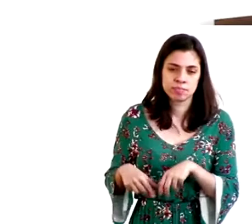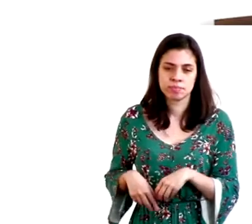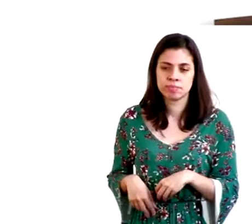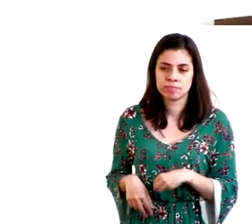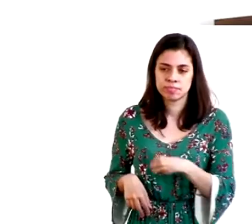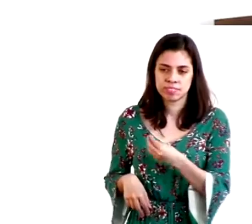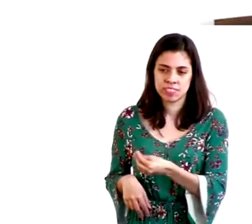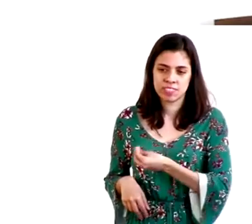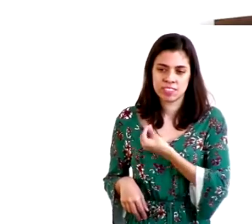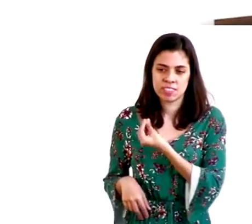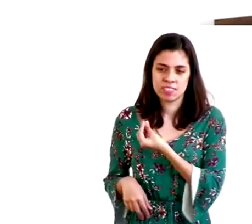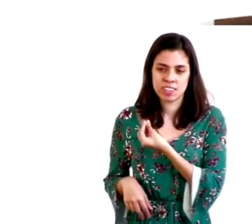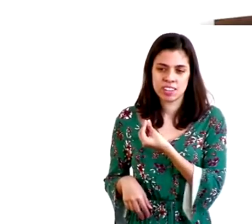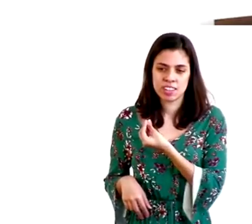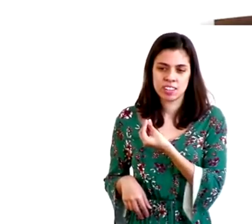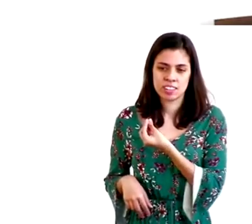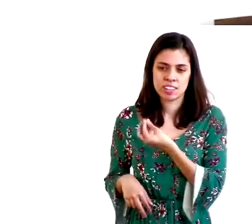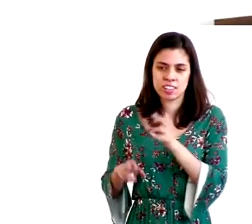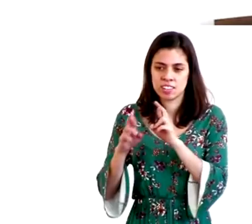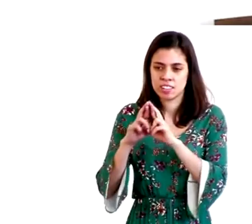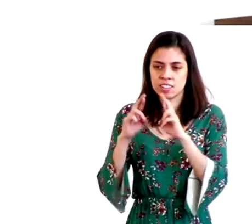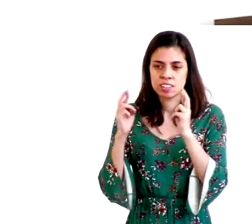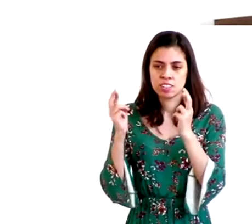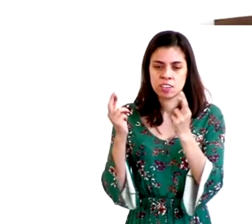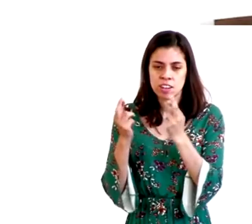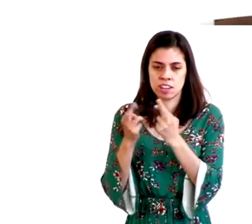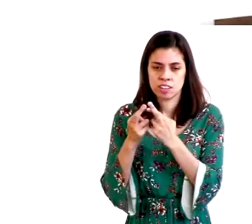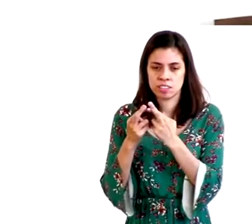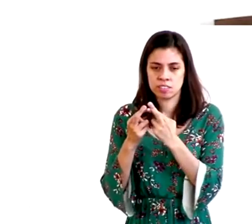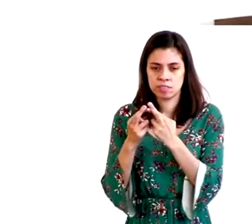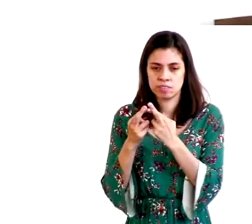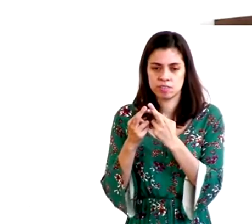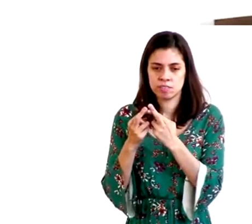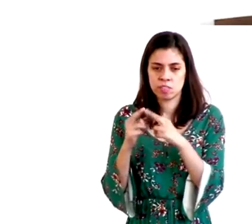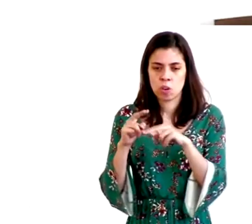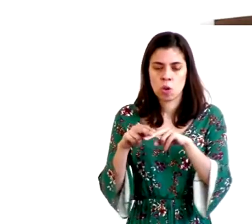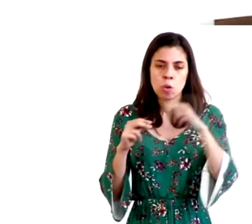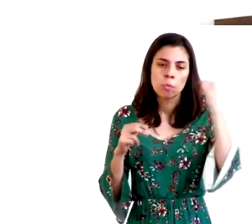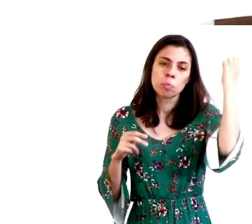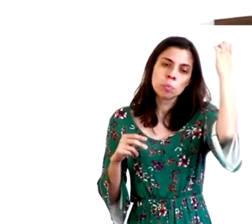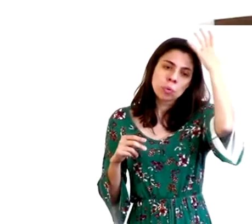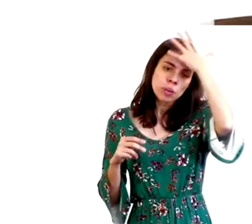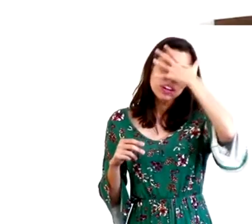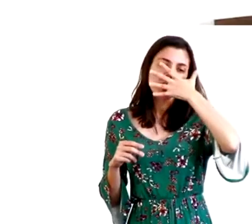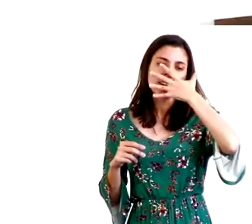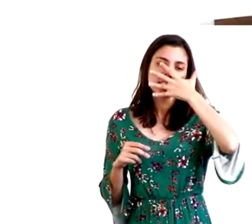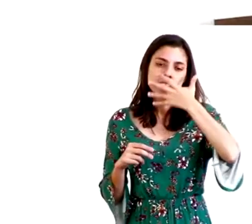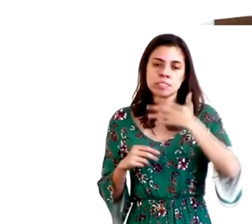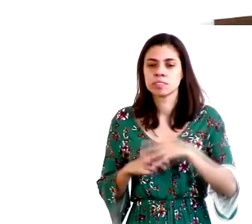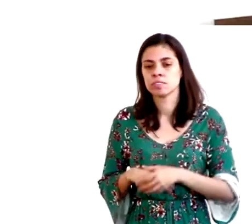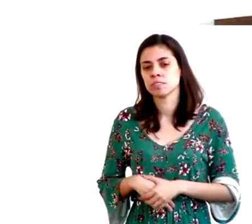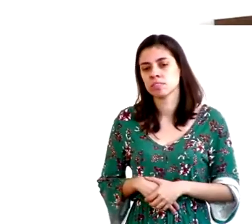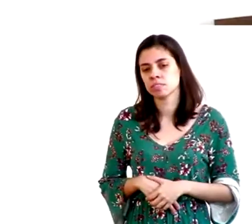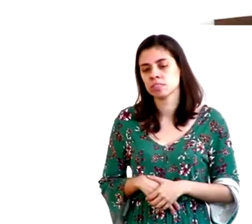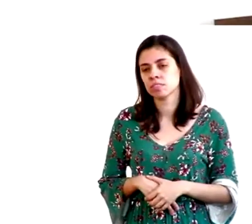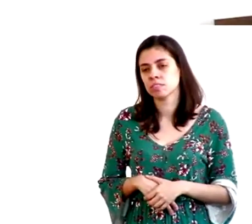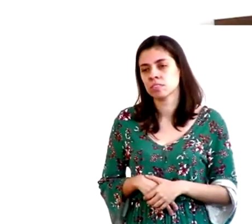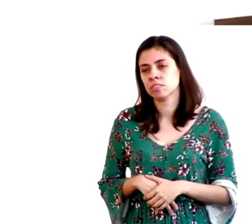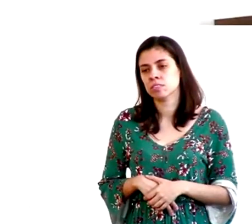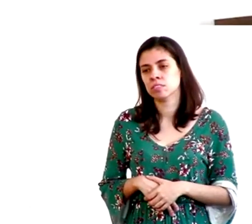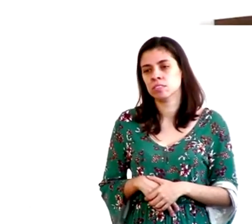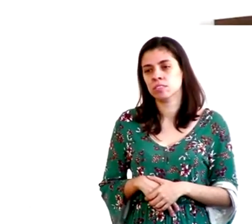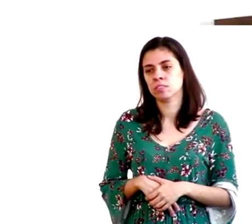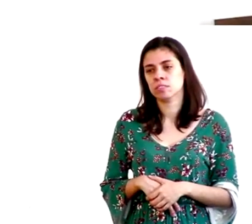viver a vida do reino no mundo caído, é pela graça que nos é